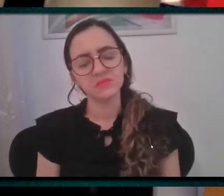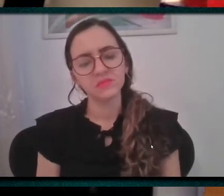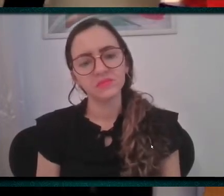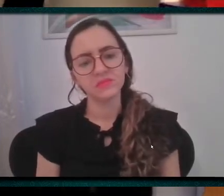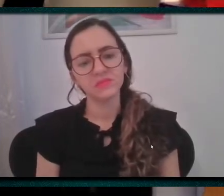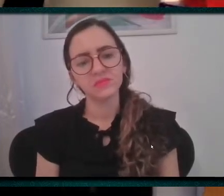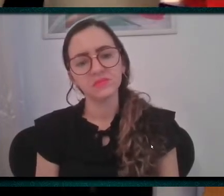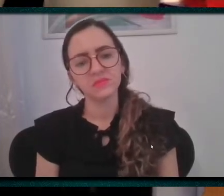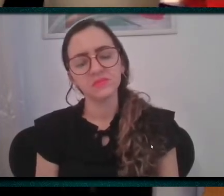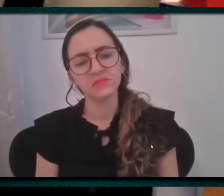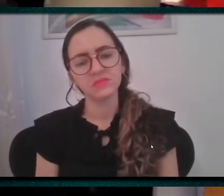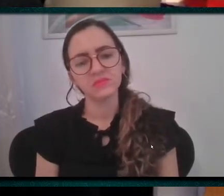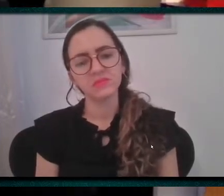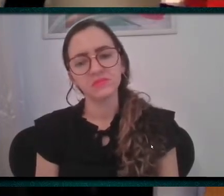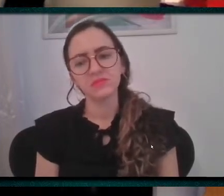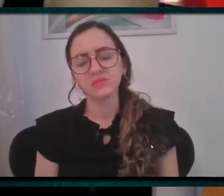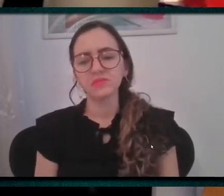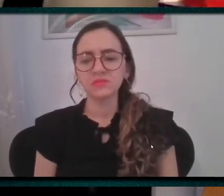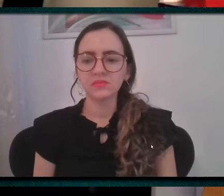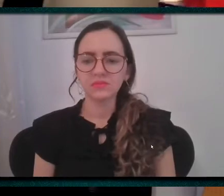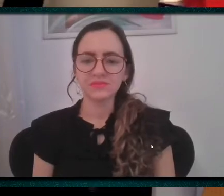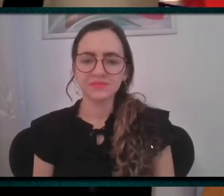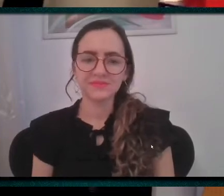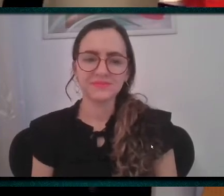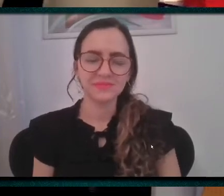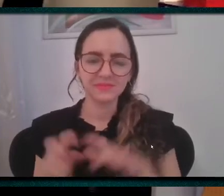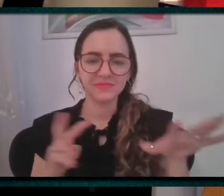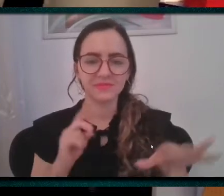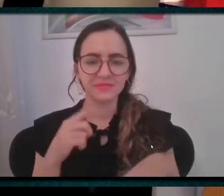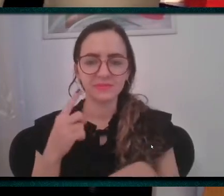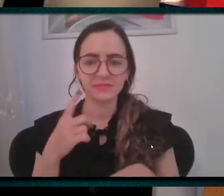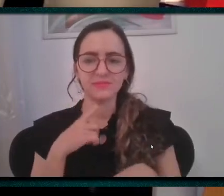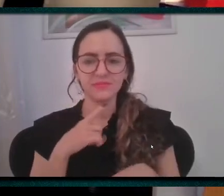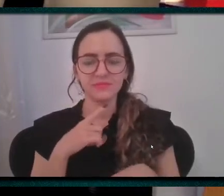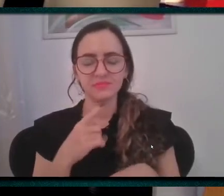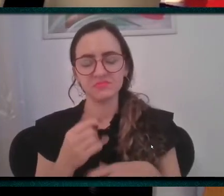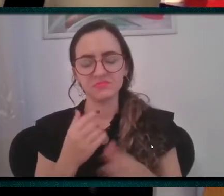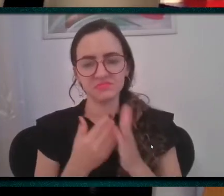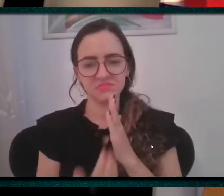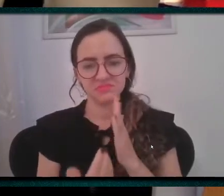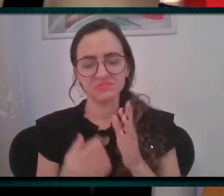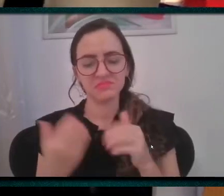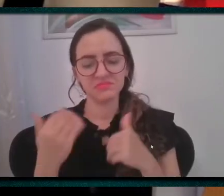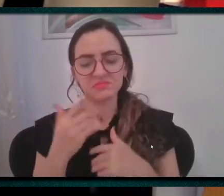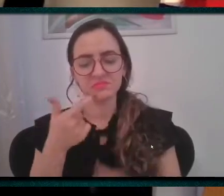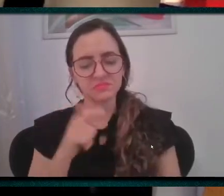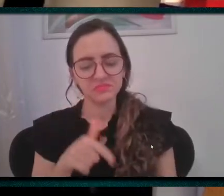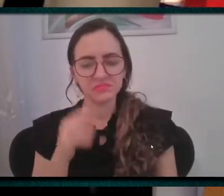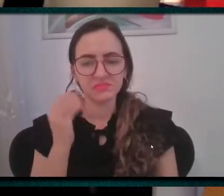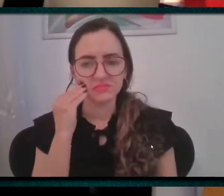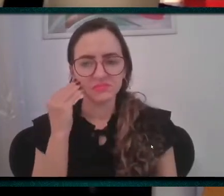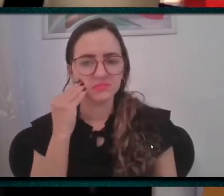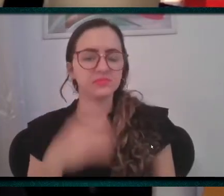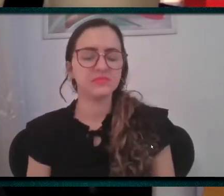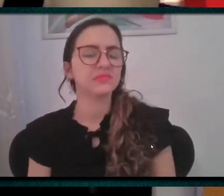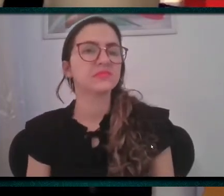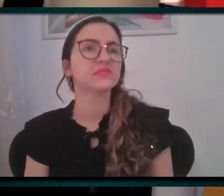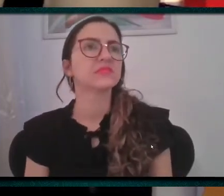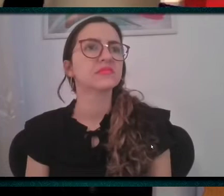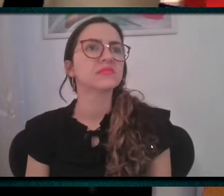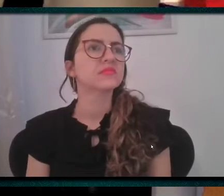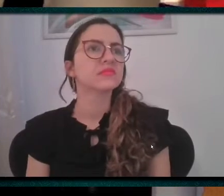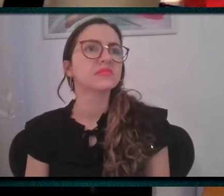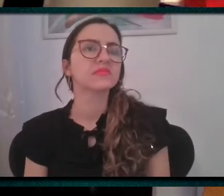Ah, Clara, é isso mesmo. Eu que tô errado, tá? É isso mesmo. Mas aí depois da recuperação. Viu?